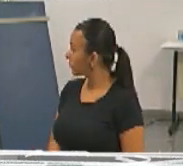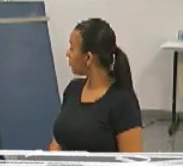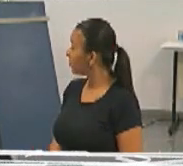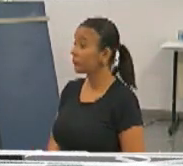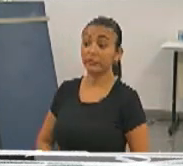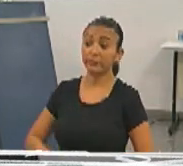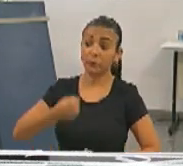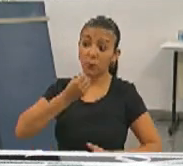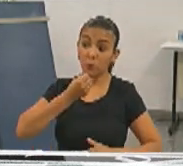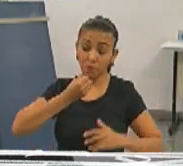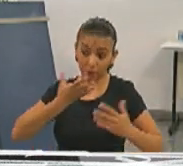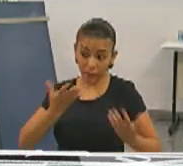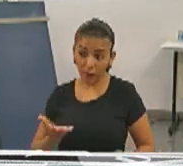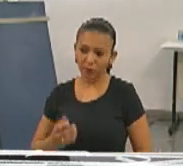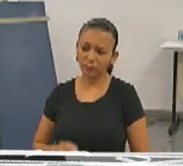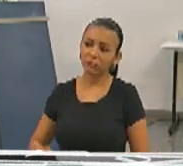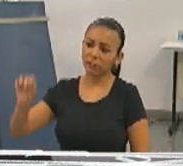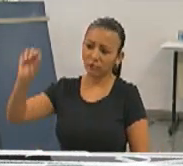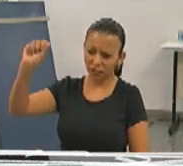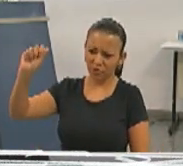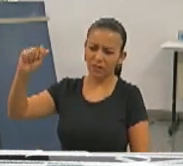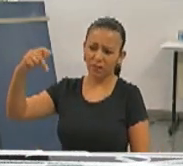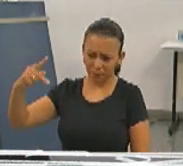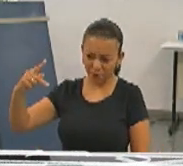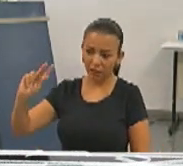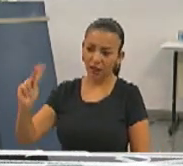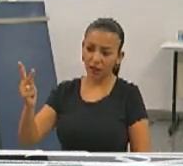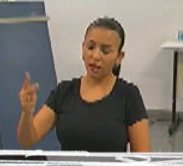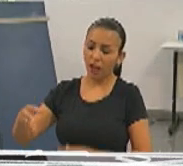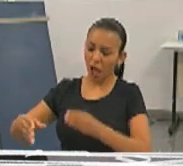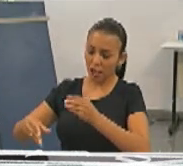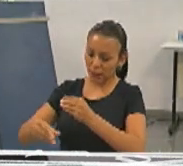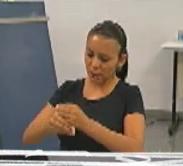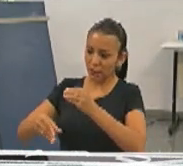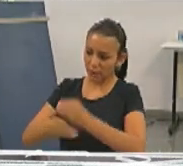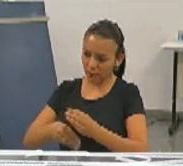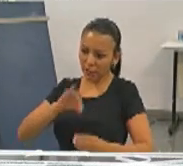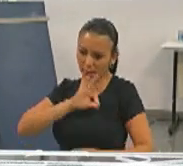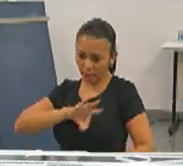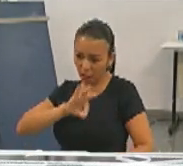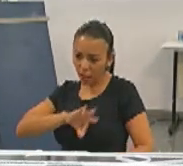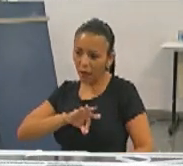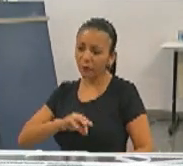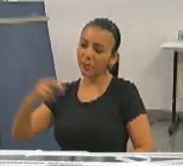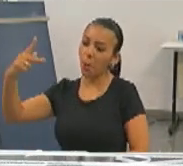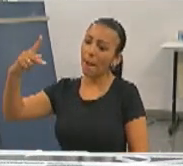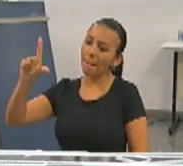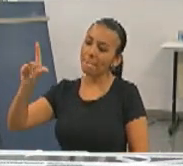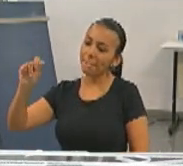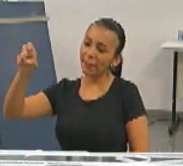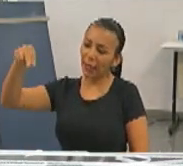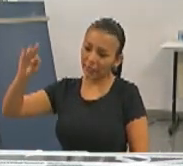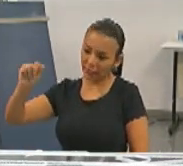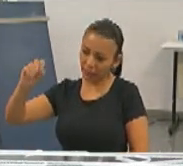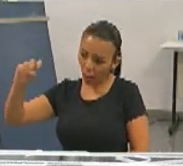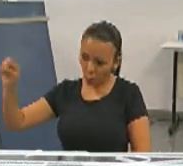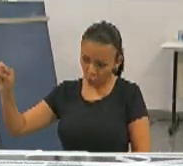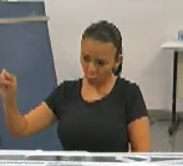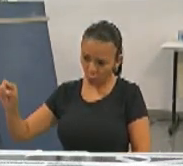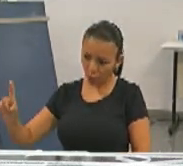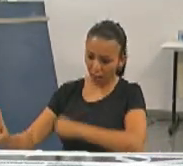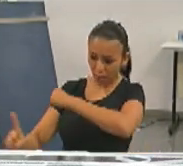Bom, a APH, né, adicional de plantão hospitalar, acho que todos aqui conhecem, na universidade nem todo mundo sabe o que é